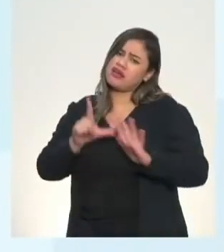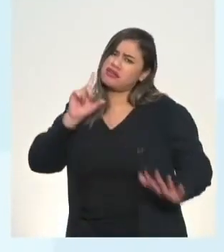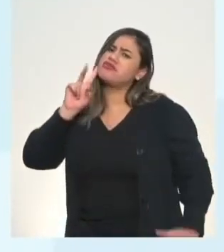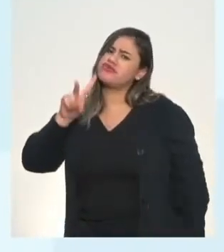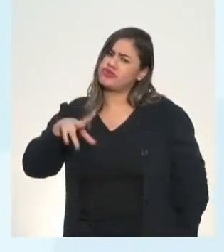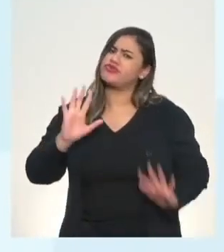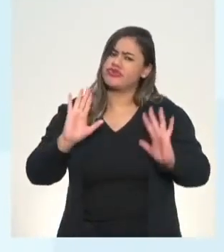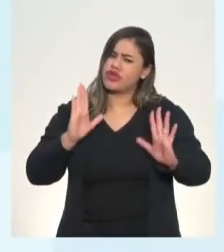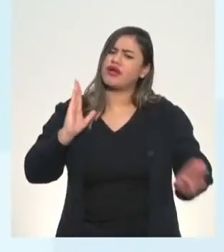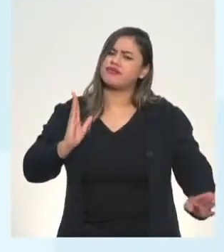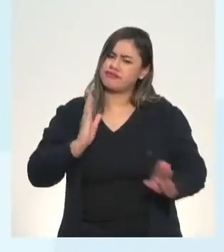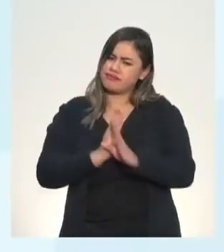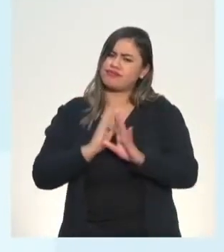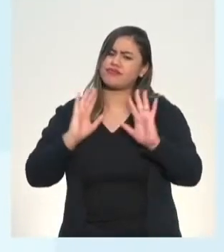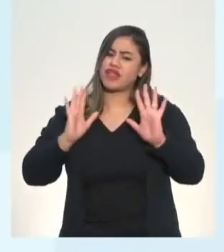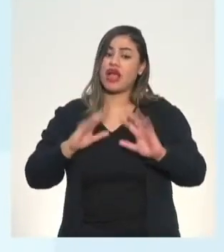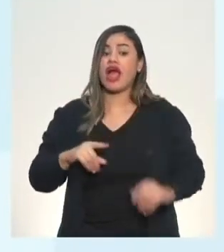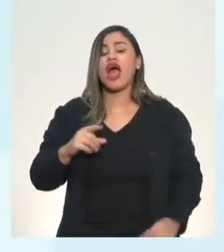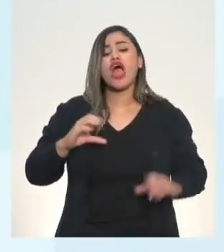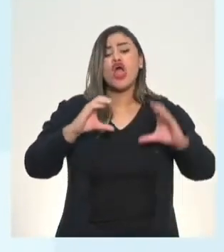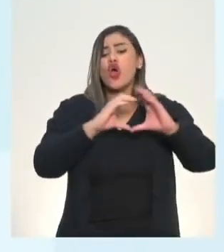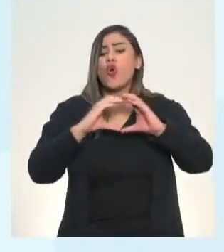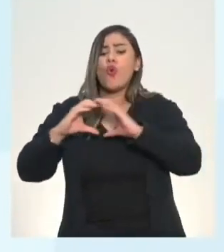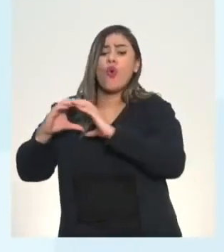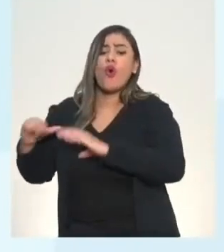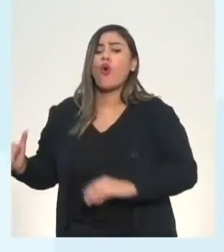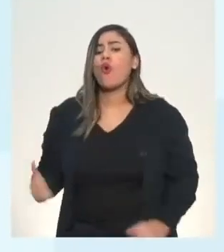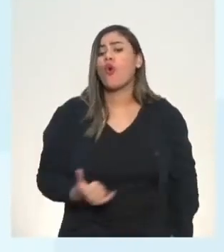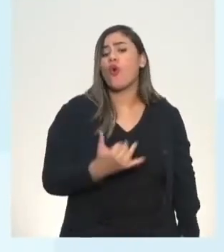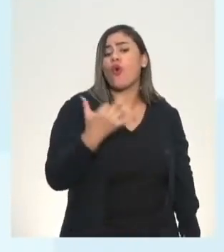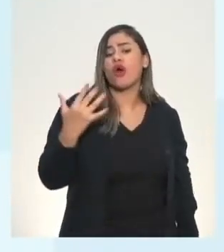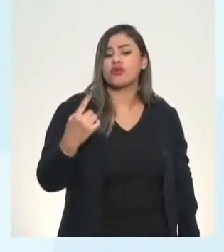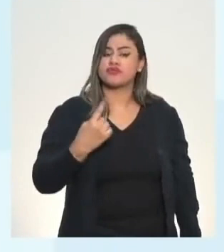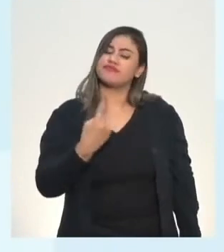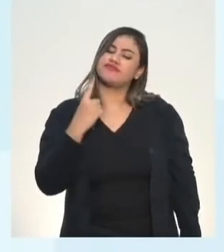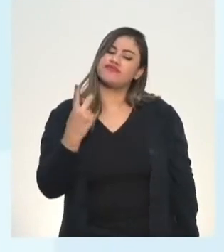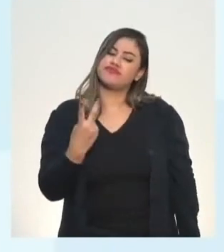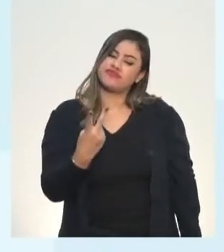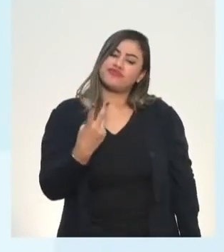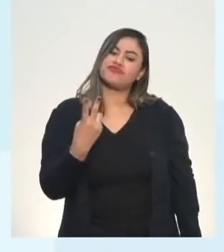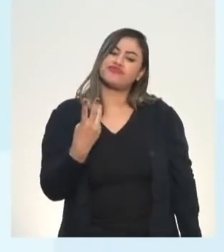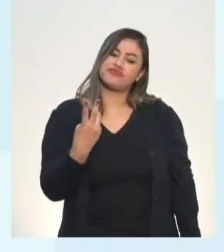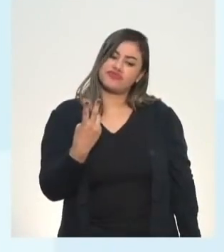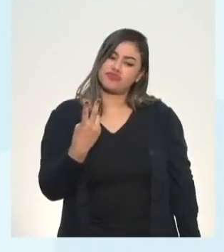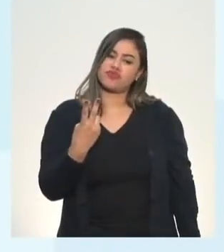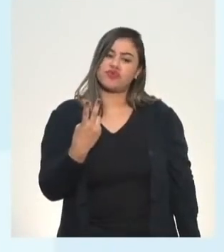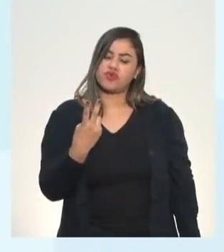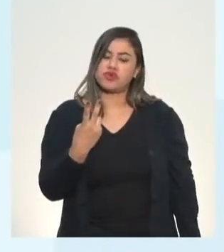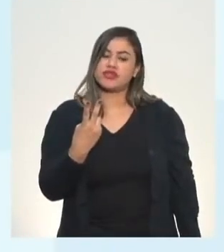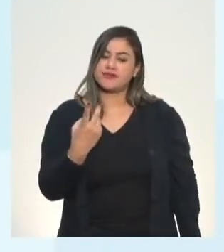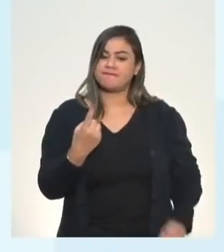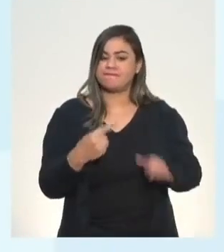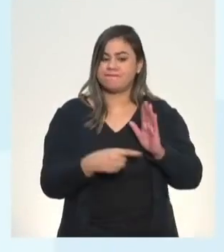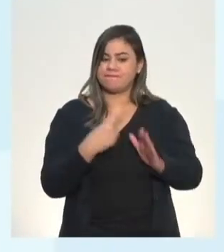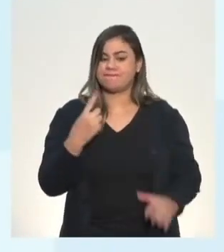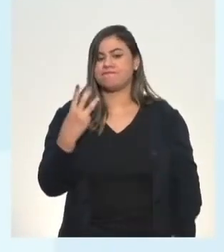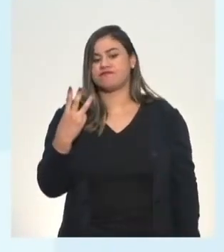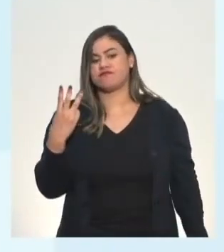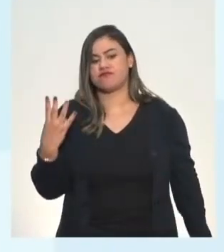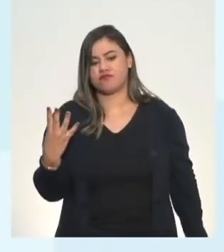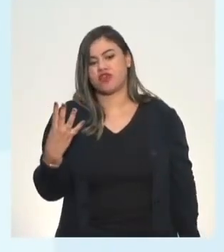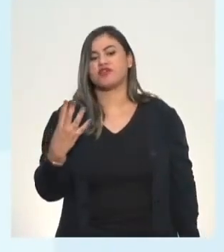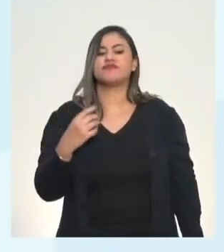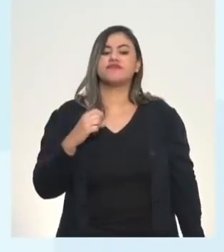gente já tinha descoberto, tá? E o número de rodinhas aí associadas ao círculo? 1, 2, tranquilo, essa figura já estava. 3,